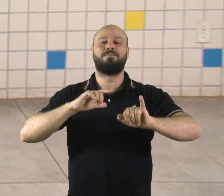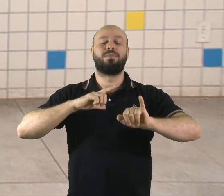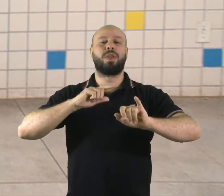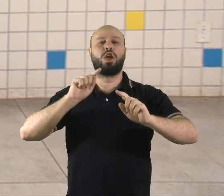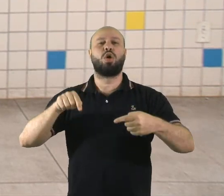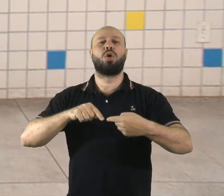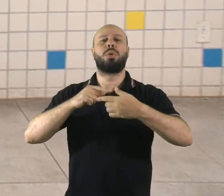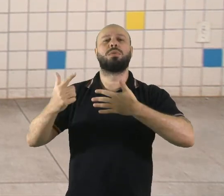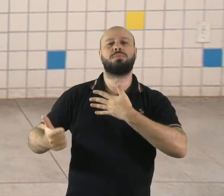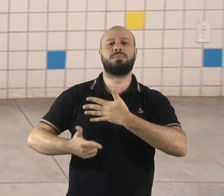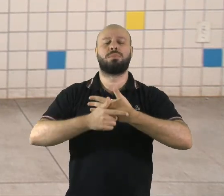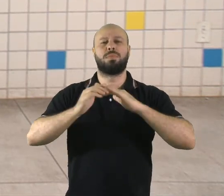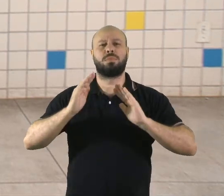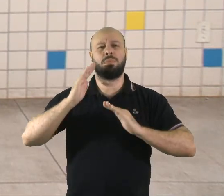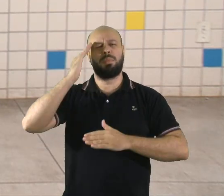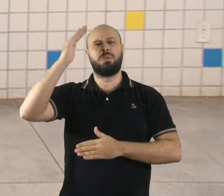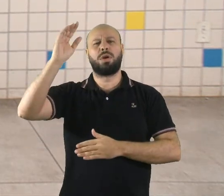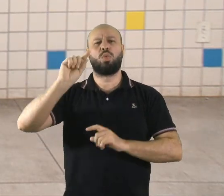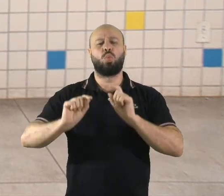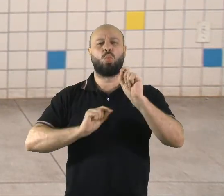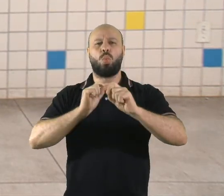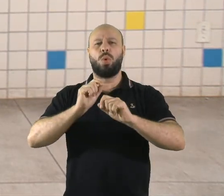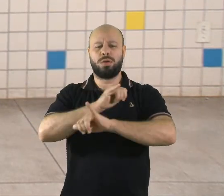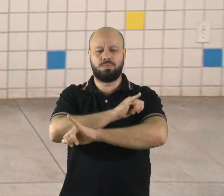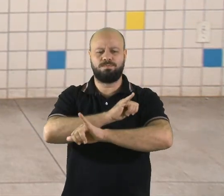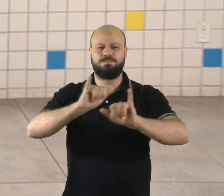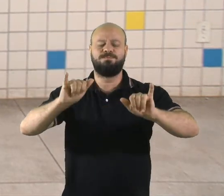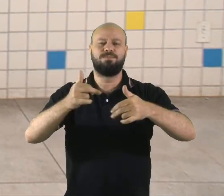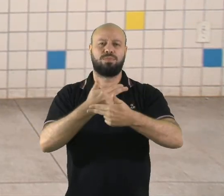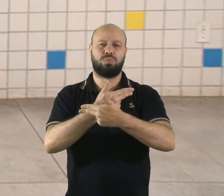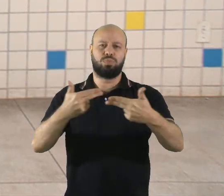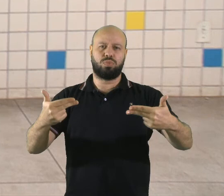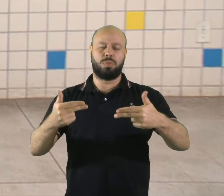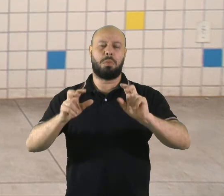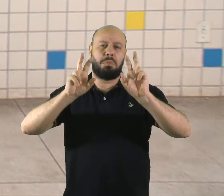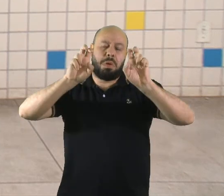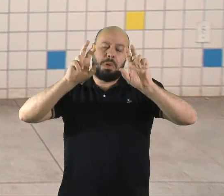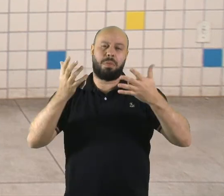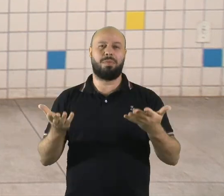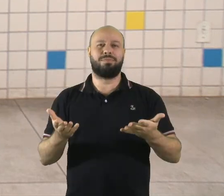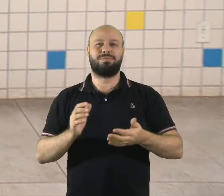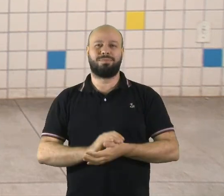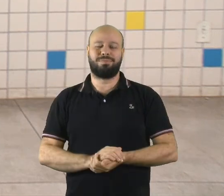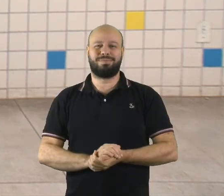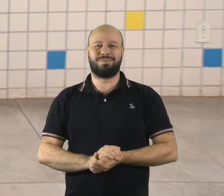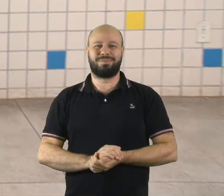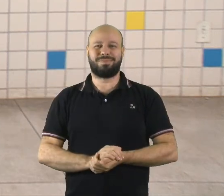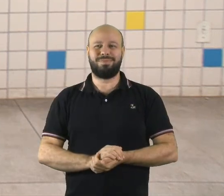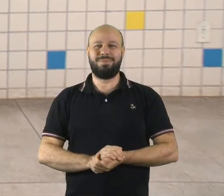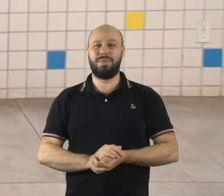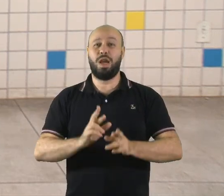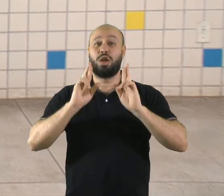objetivo principal de informar sobre determinado tema, determinado assunto.